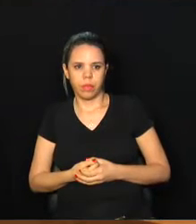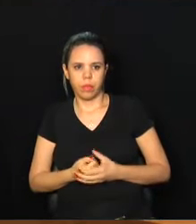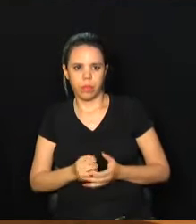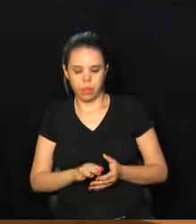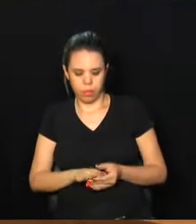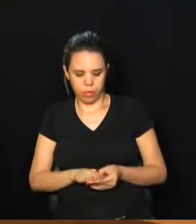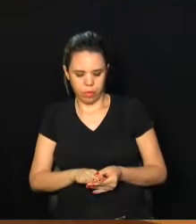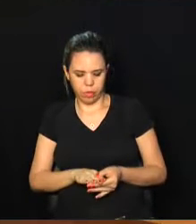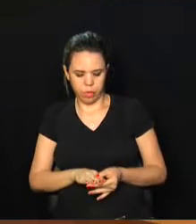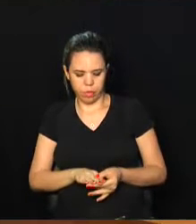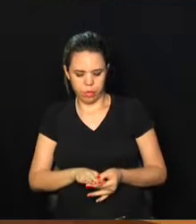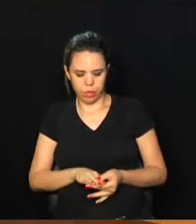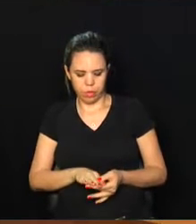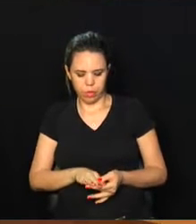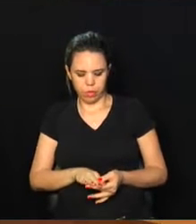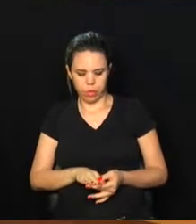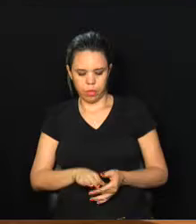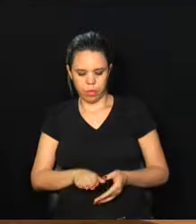Acendeu?